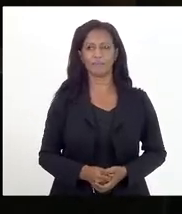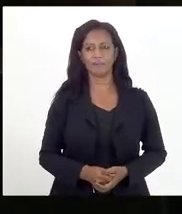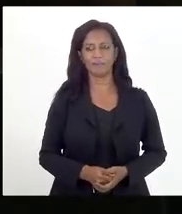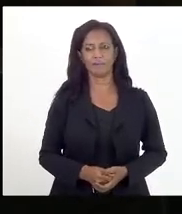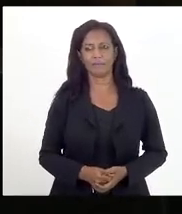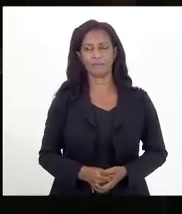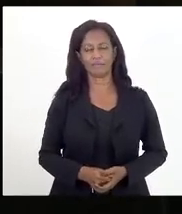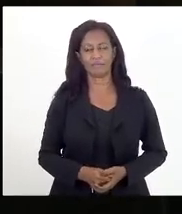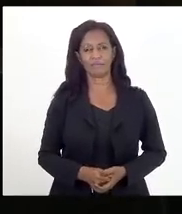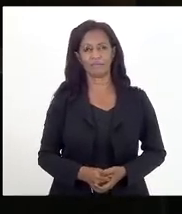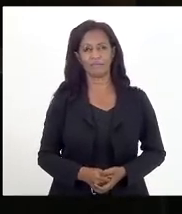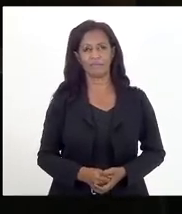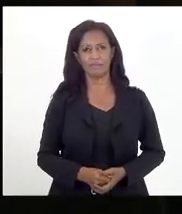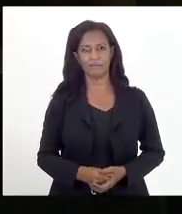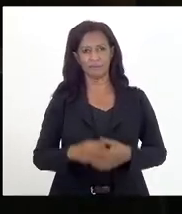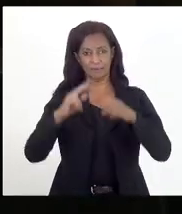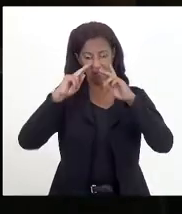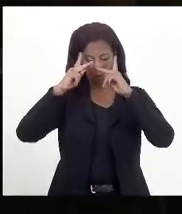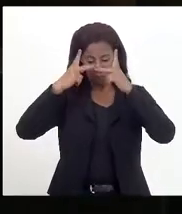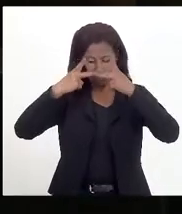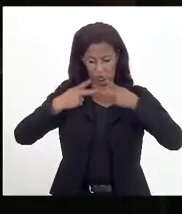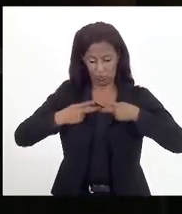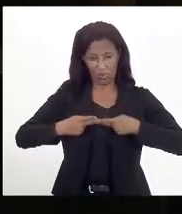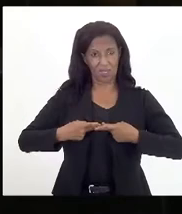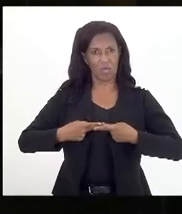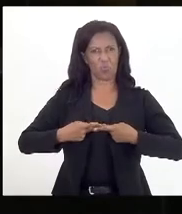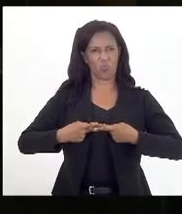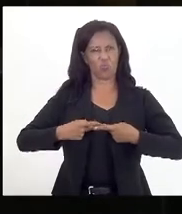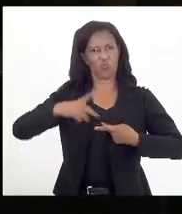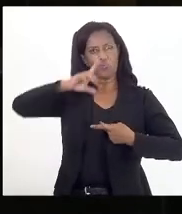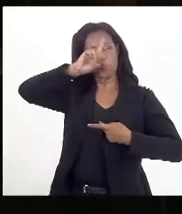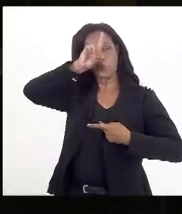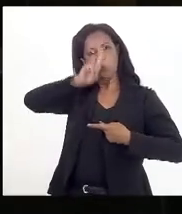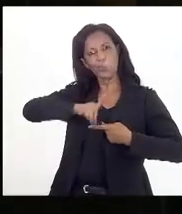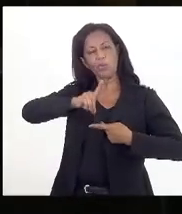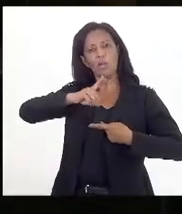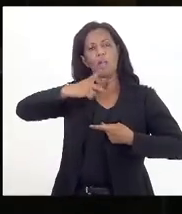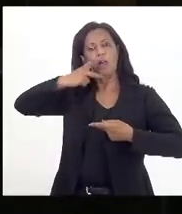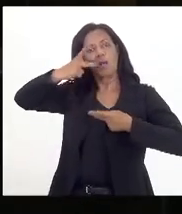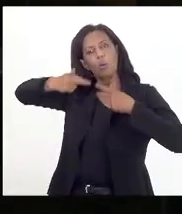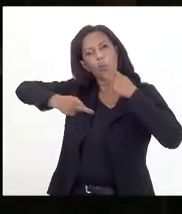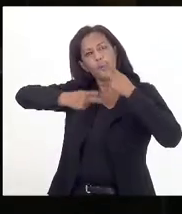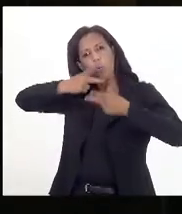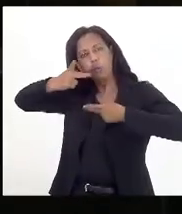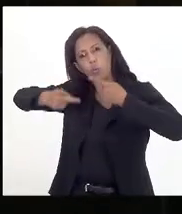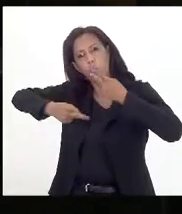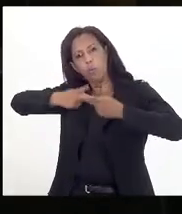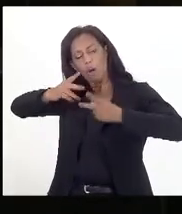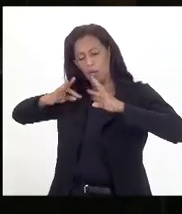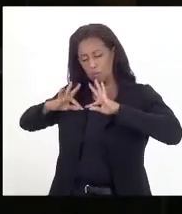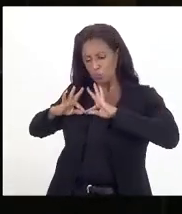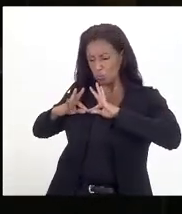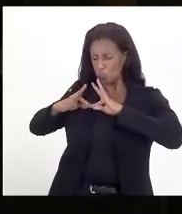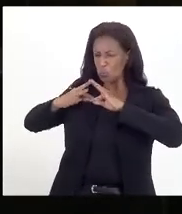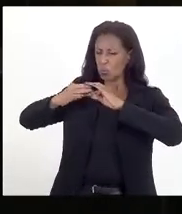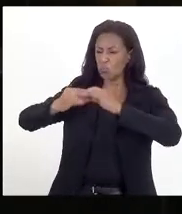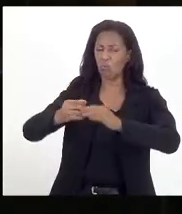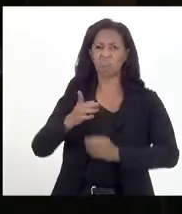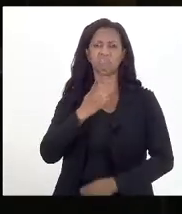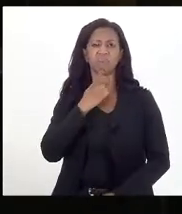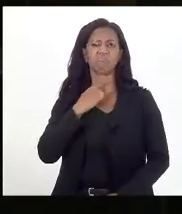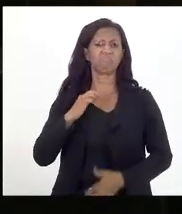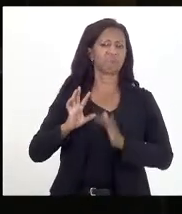Esse é o seu irrenunciável direito de falar aquilo que bem